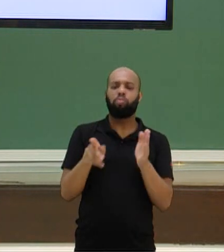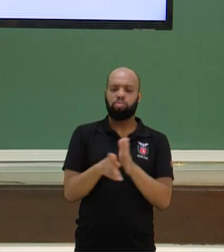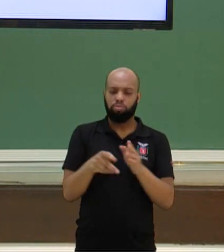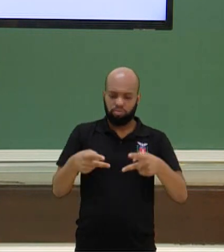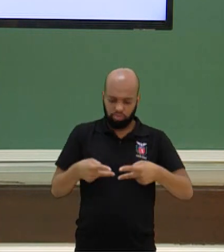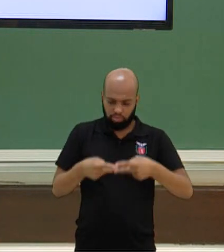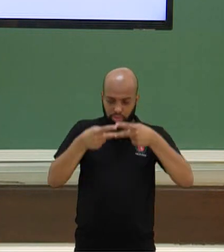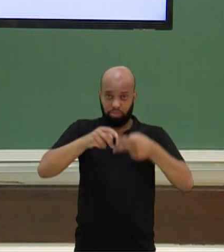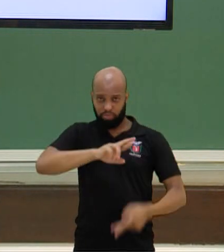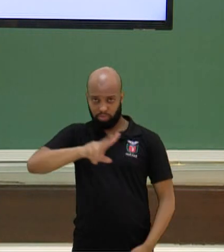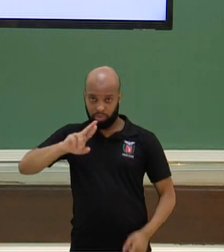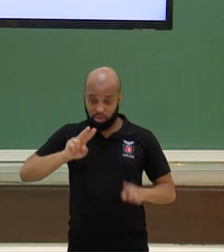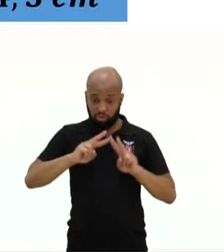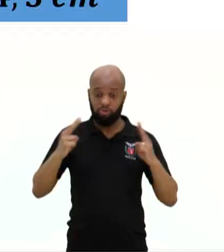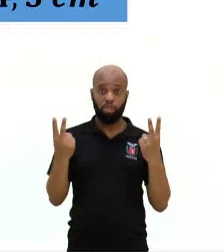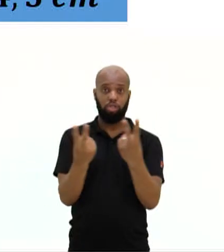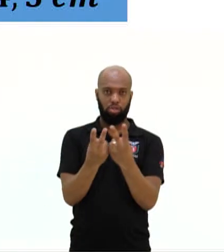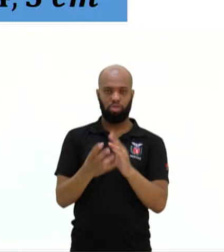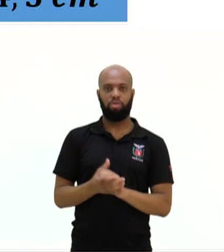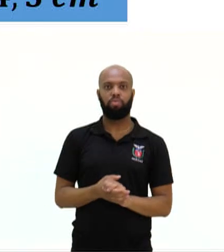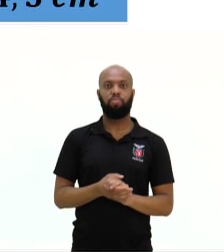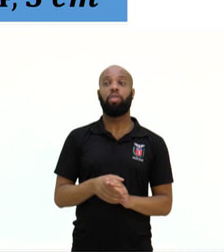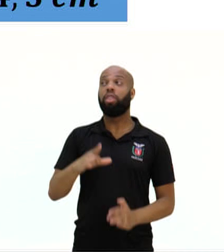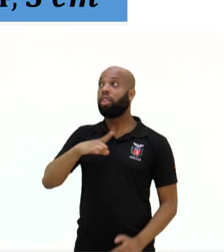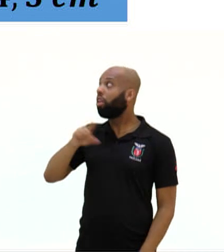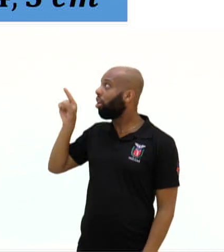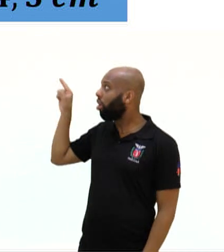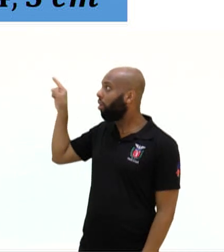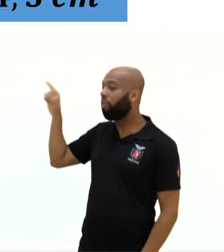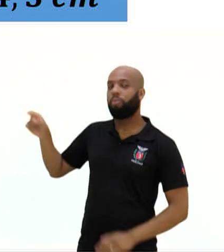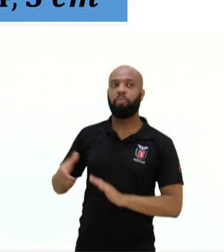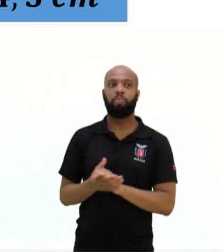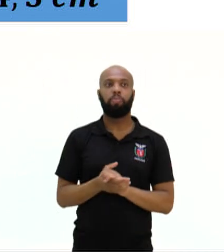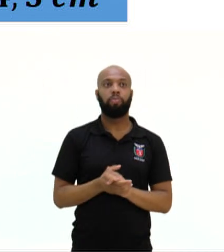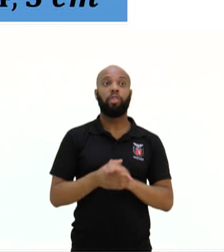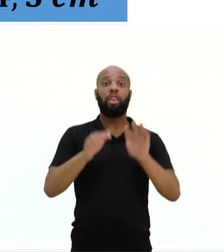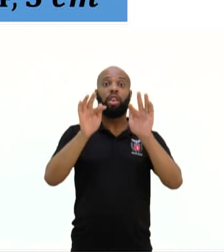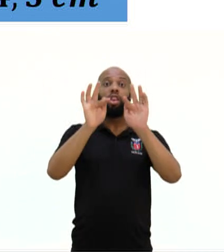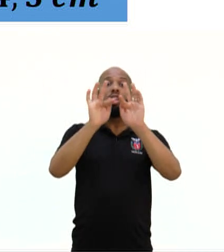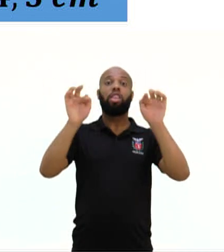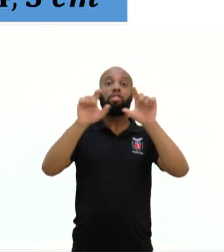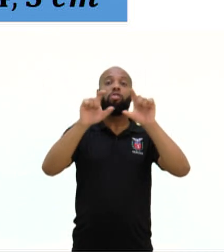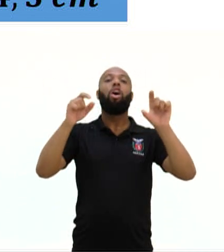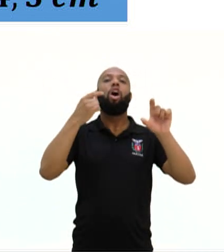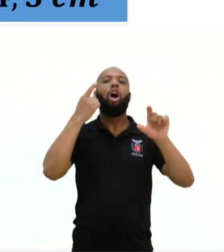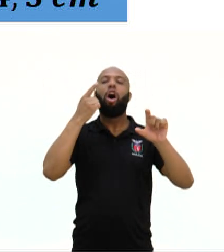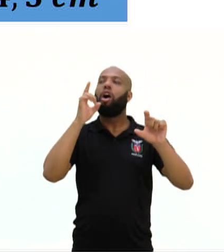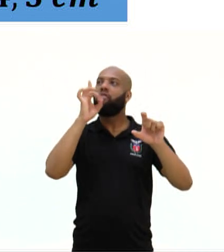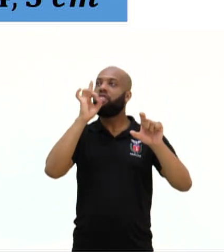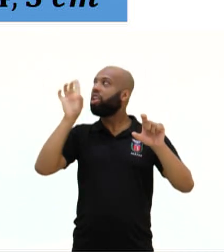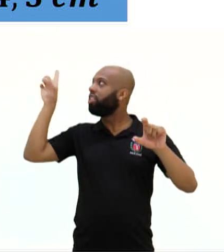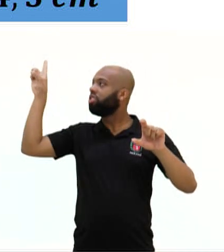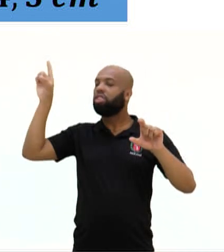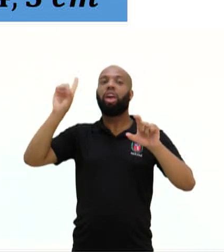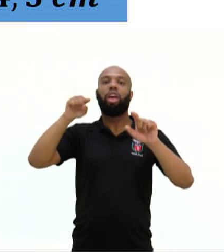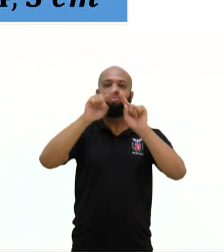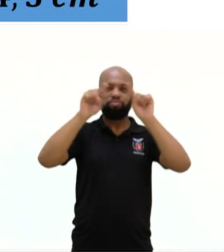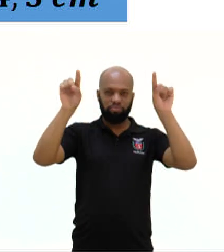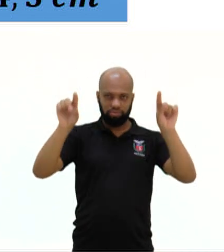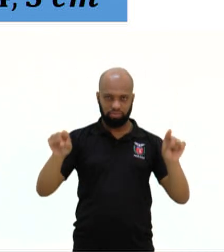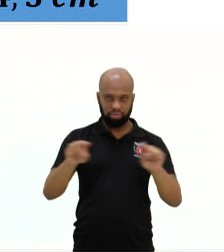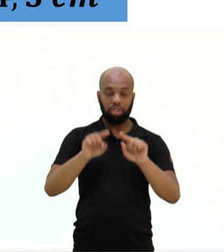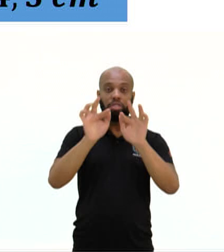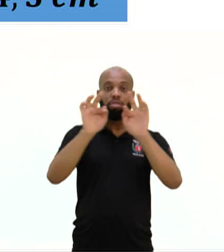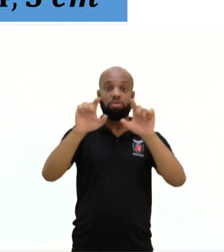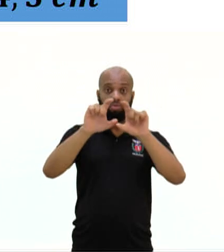prisma? Vamos lá com a professora? A professora colocou aqui em cima qual que é a fórmula que é utilizada para calcular esse volume, tá? Então, o volume ele